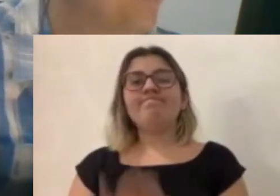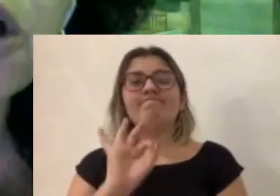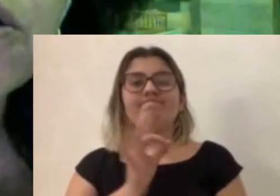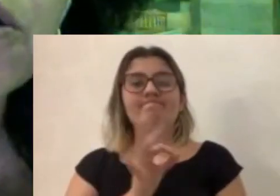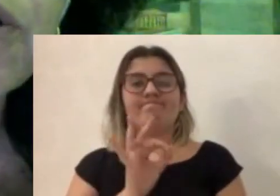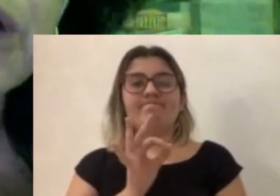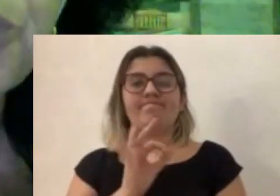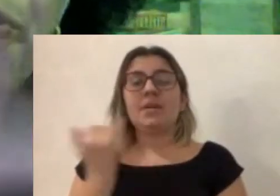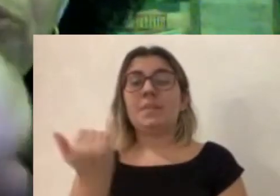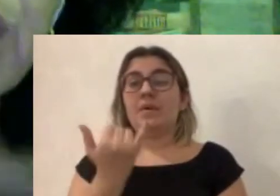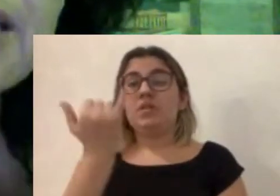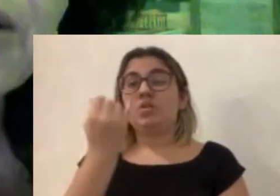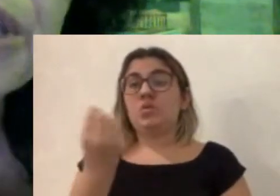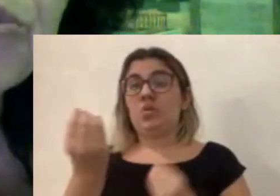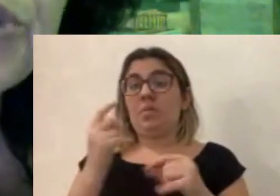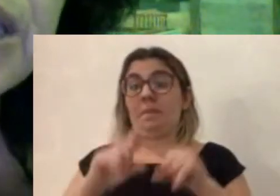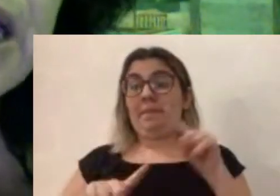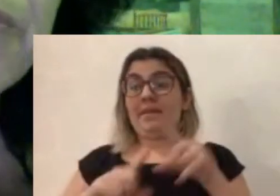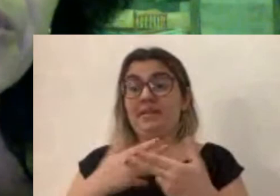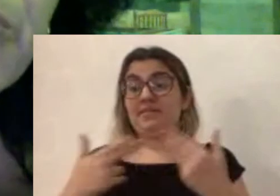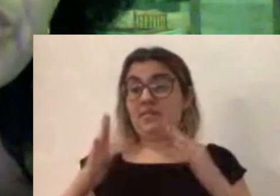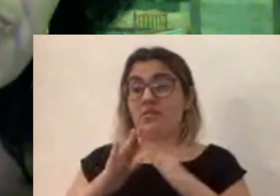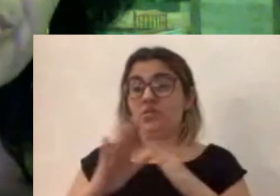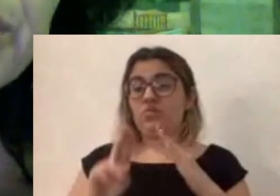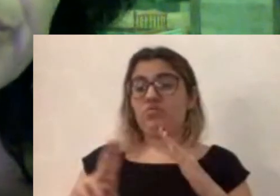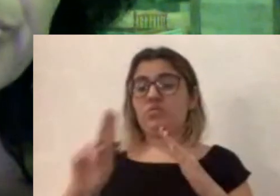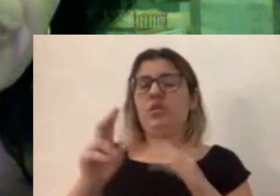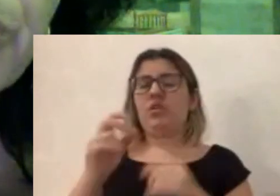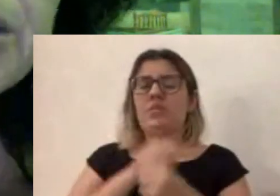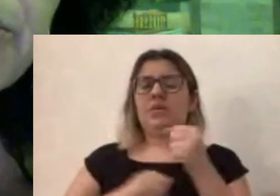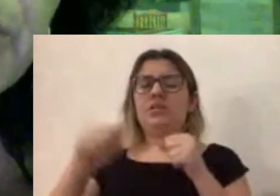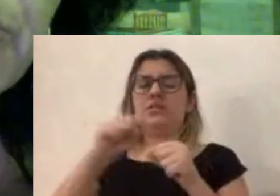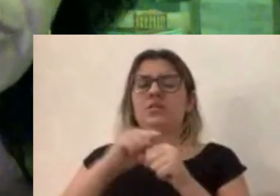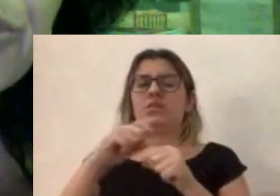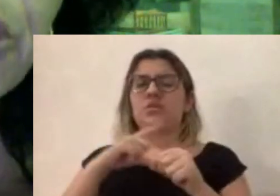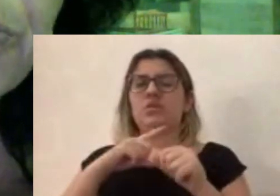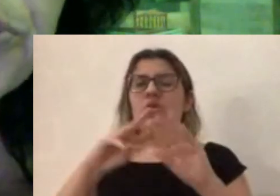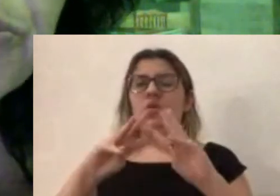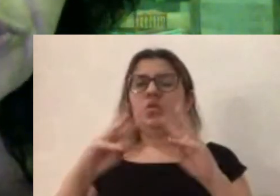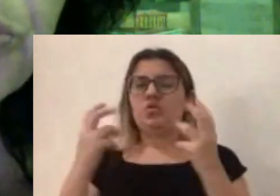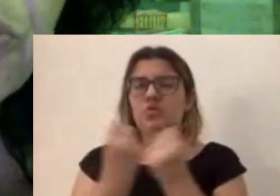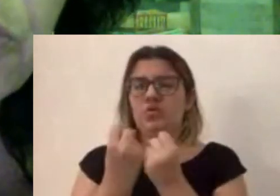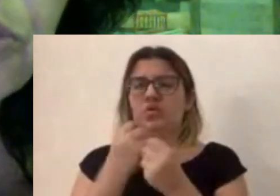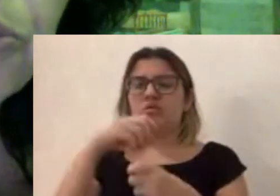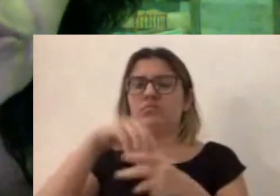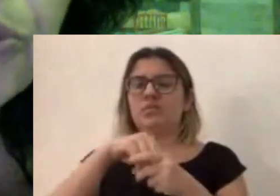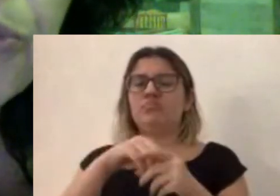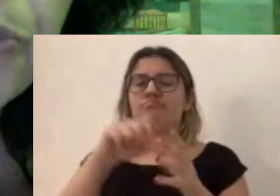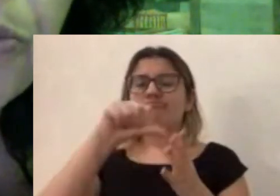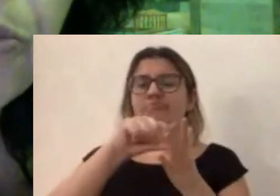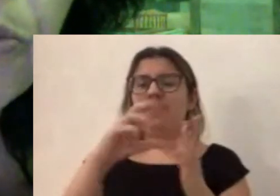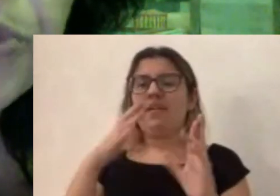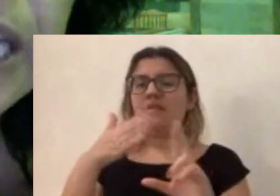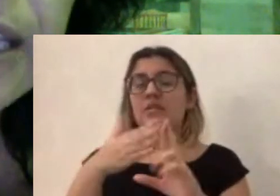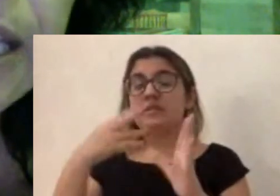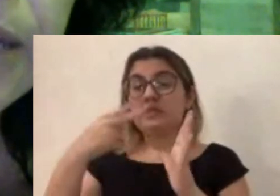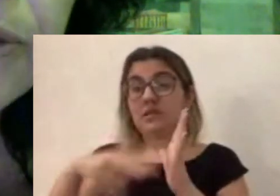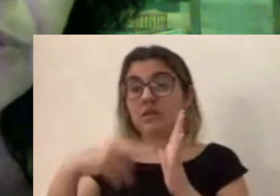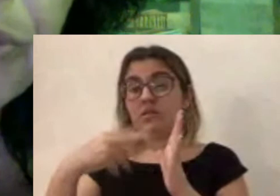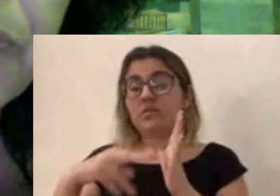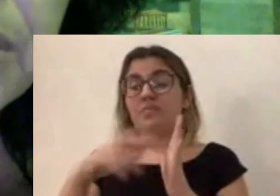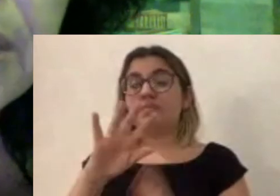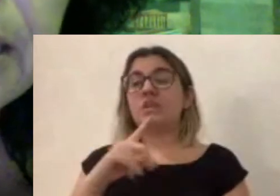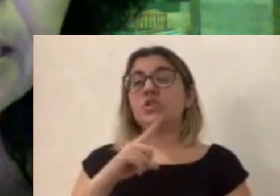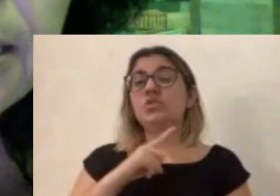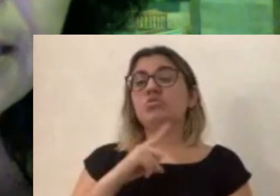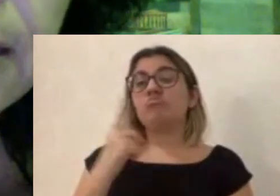É, só acho que pontuar essa coisa do que se tem à mão é muito importante. O ano passado eu dei um workshop sobre o corpo intruso para o CRD, no Centro